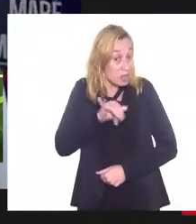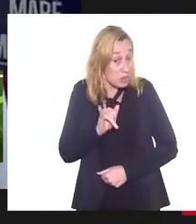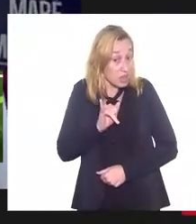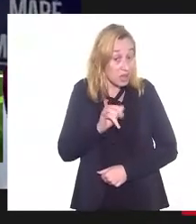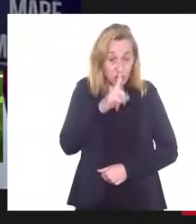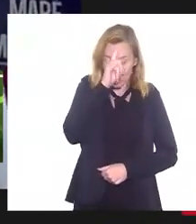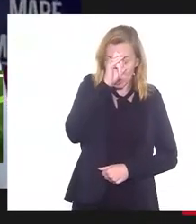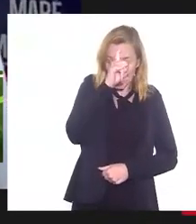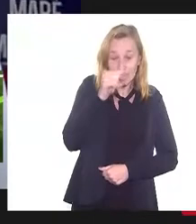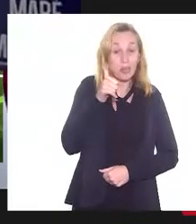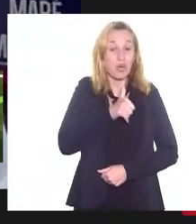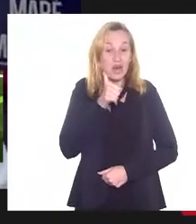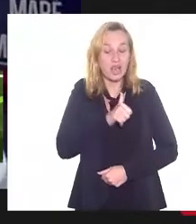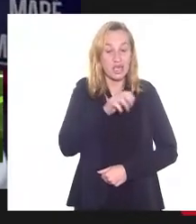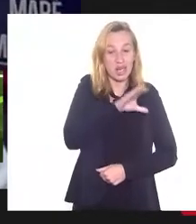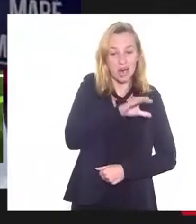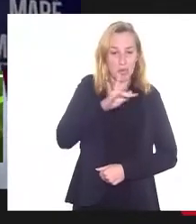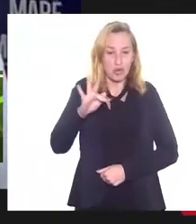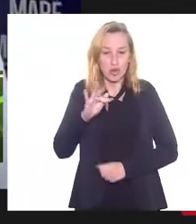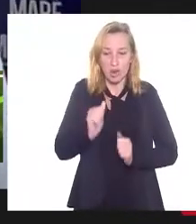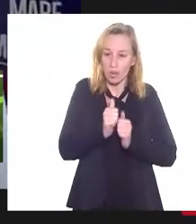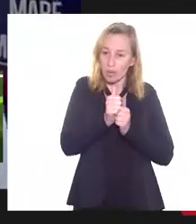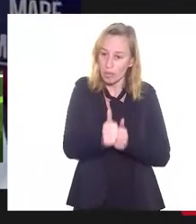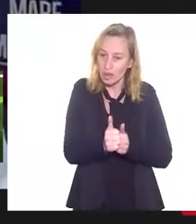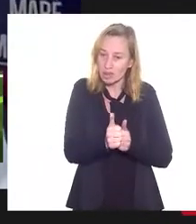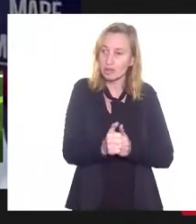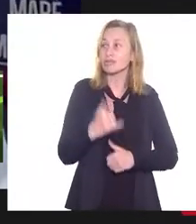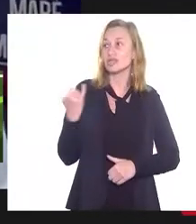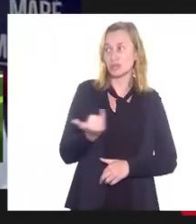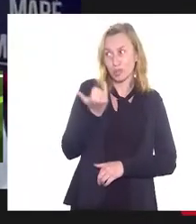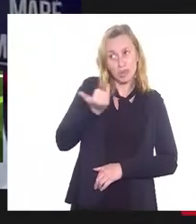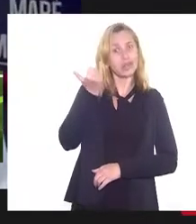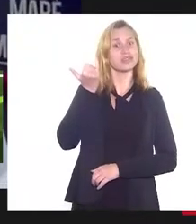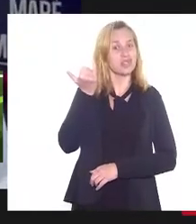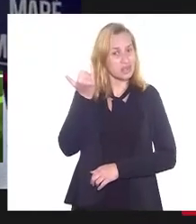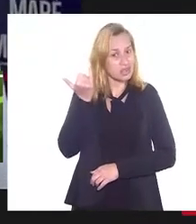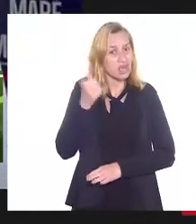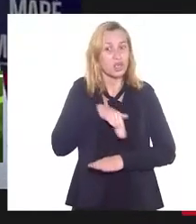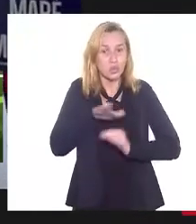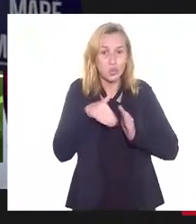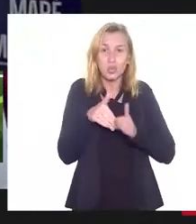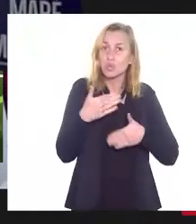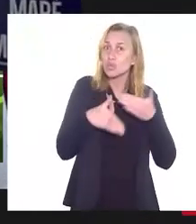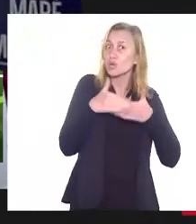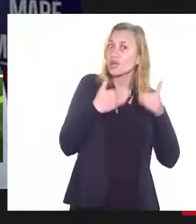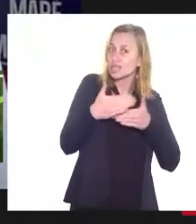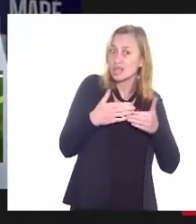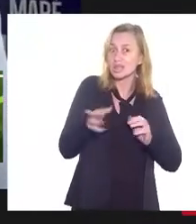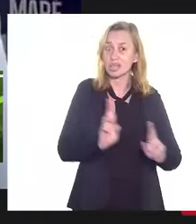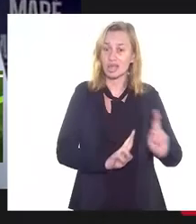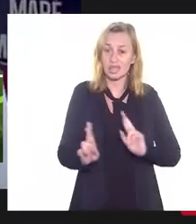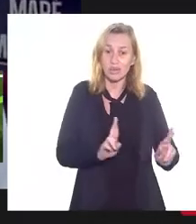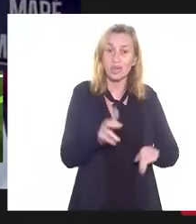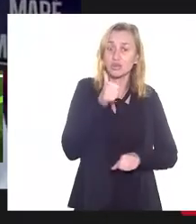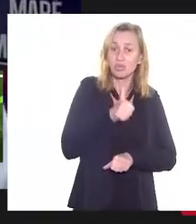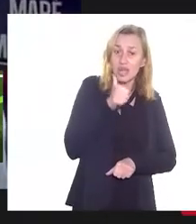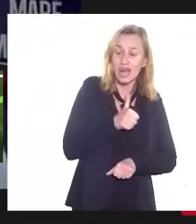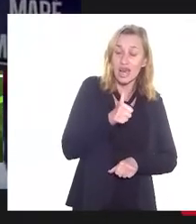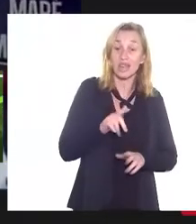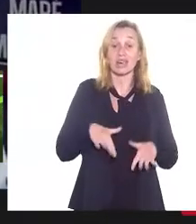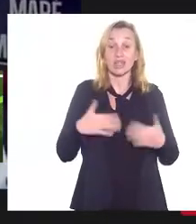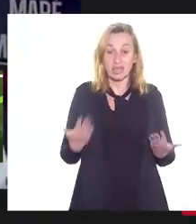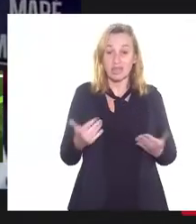Hospital da Mulher de Cabo Frio, acompanhou de maneira muito importante todo o processo com relação às mulheres. Então,